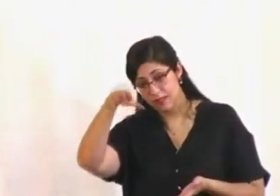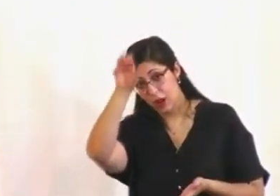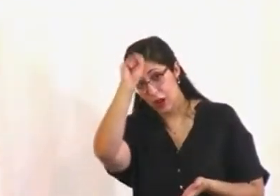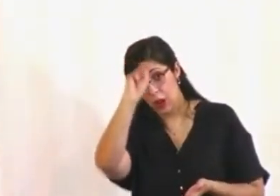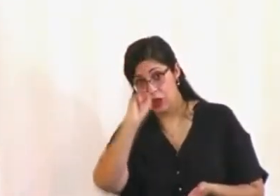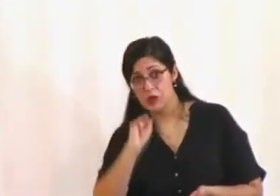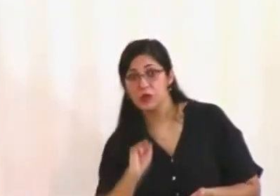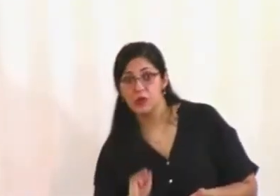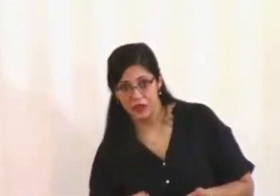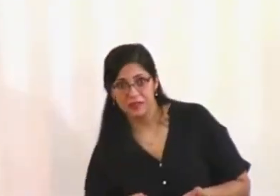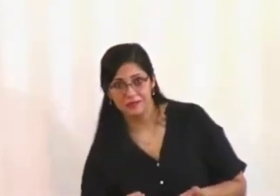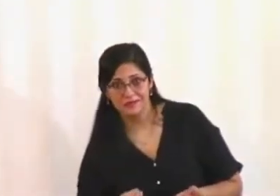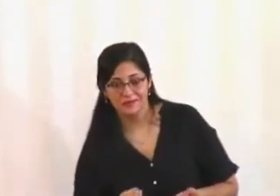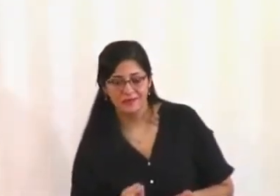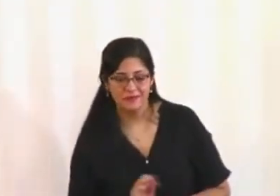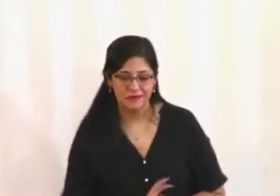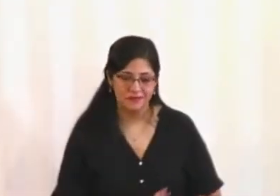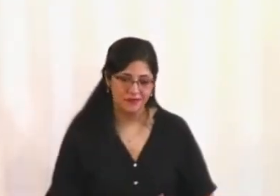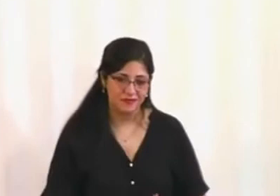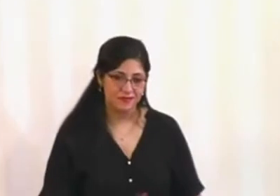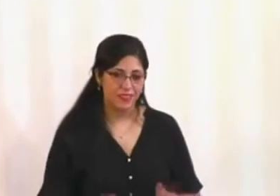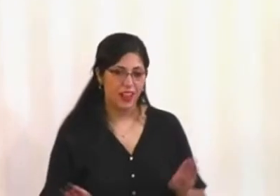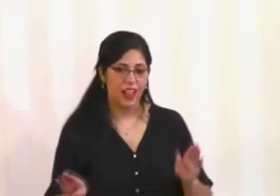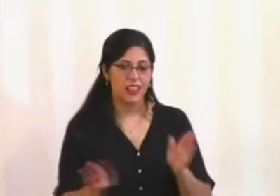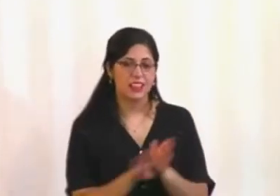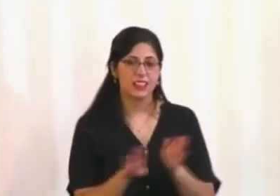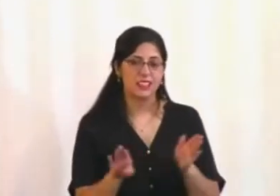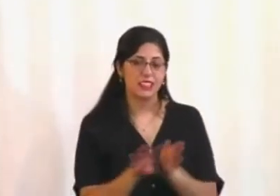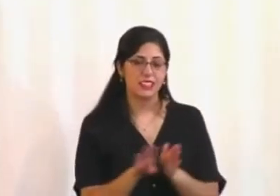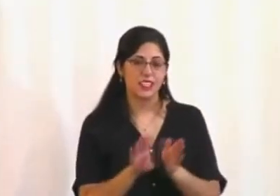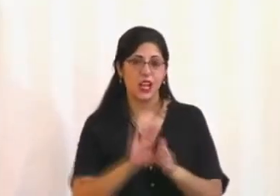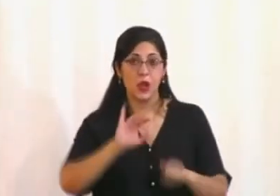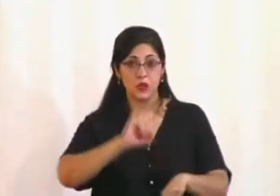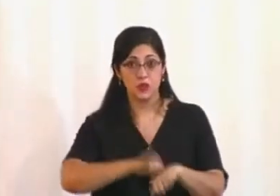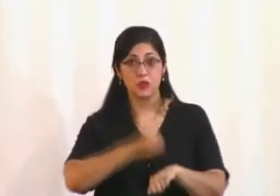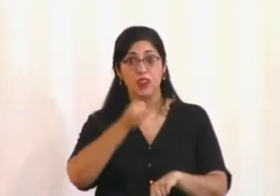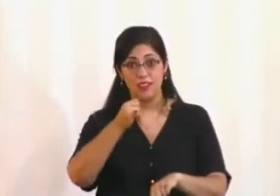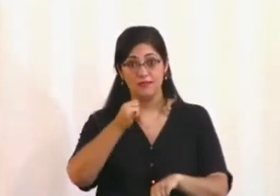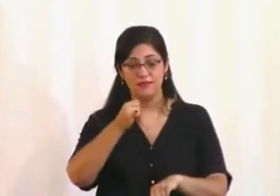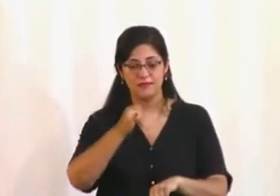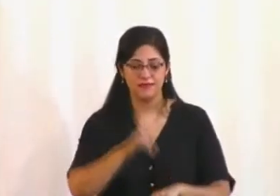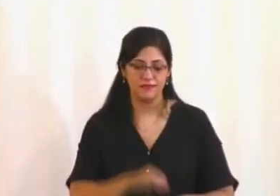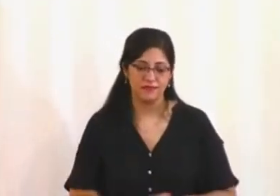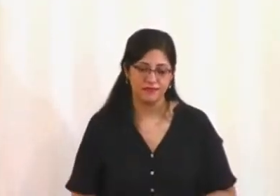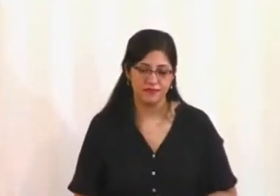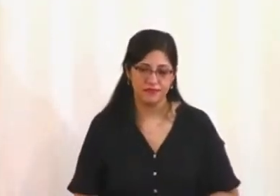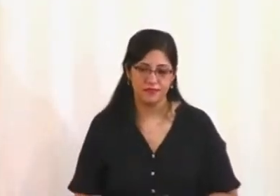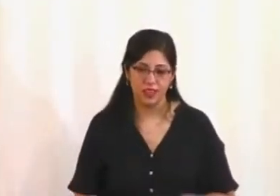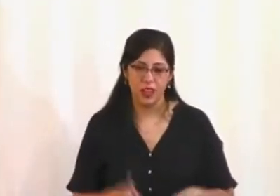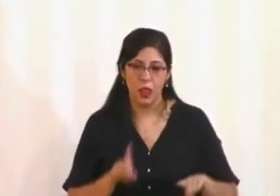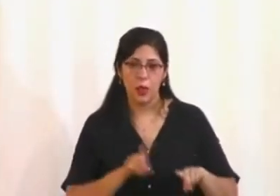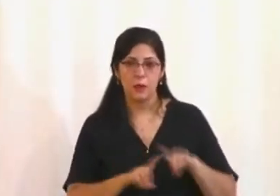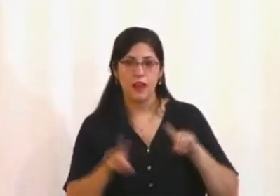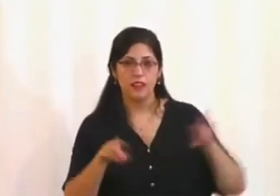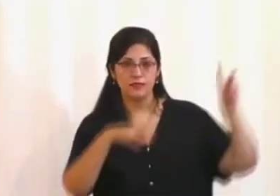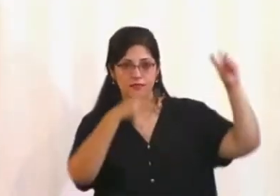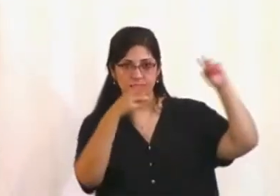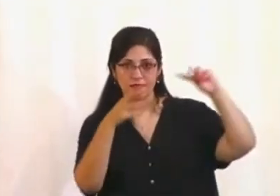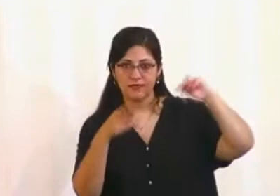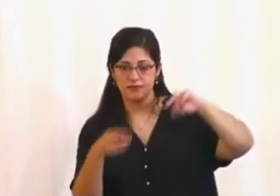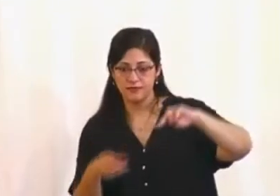Berseba e deixa o seu moço. Agora ele vai em direção a um lugar que ele não entendeu ainda, mas é Deus que está guiando o seu servo, e ele vai para uma